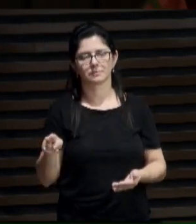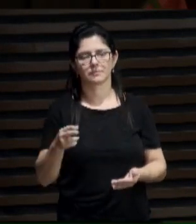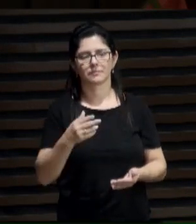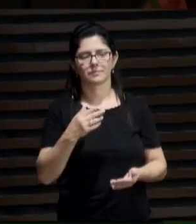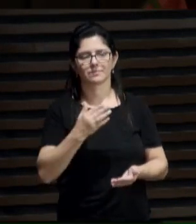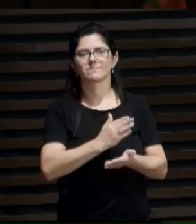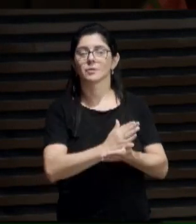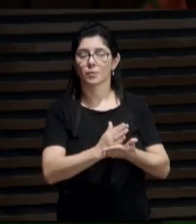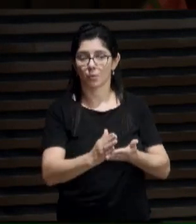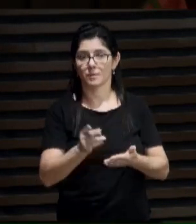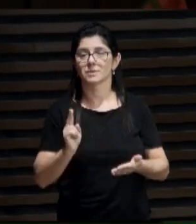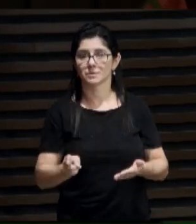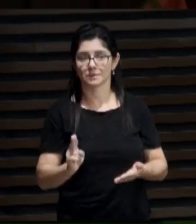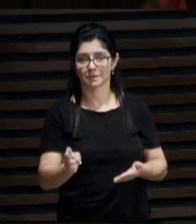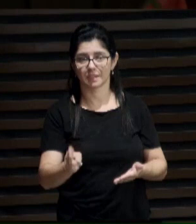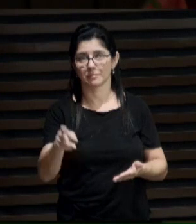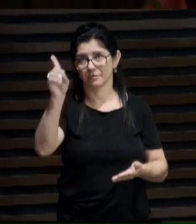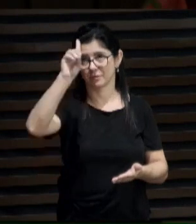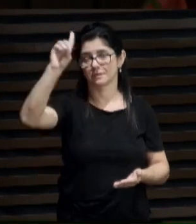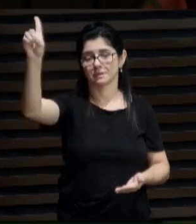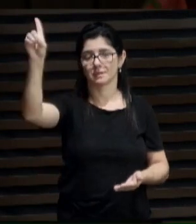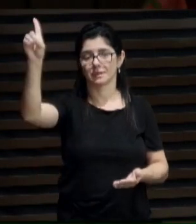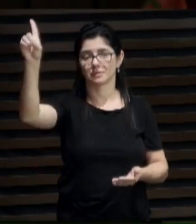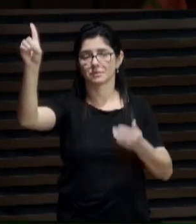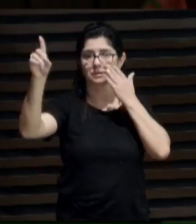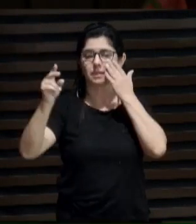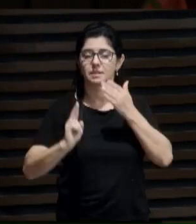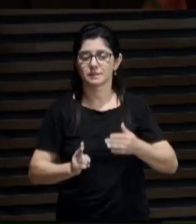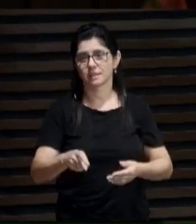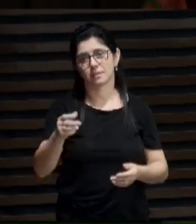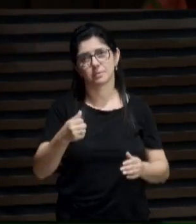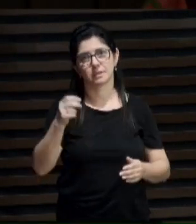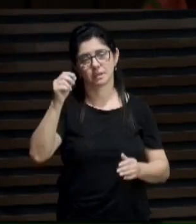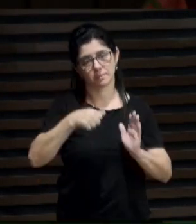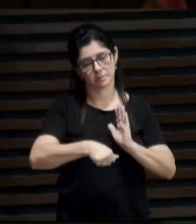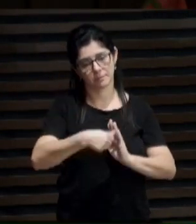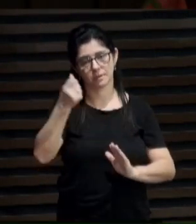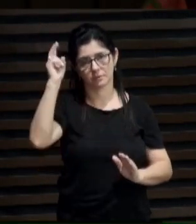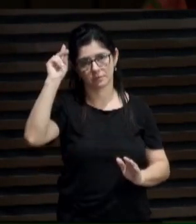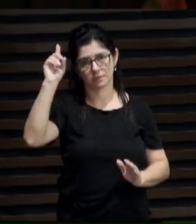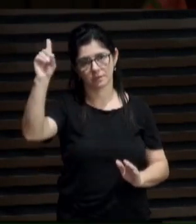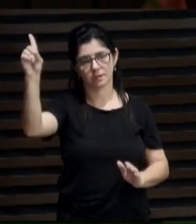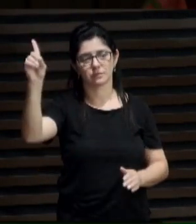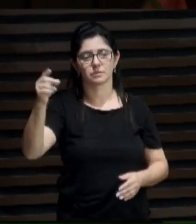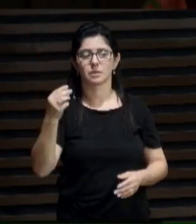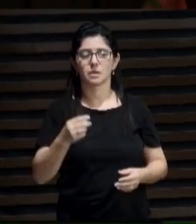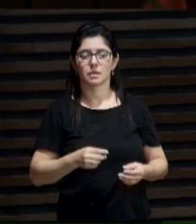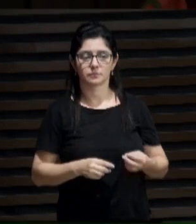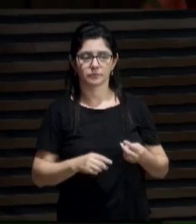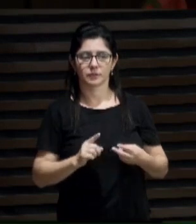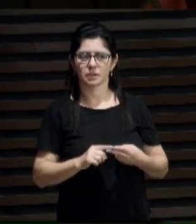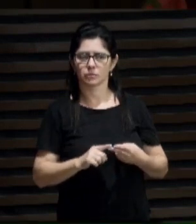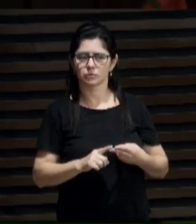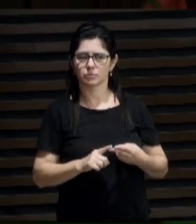sempre foi dele, sempre foi de Deus. O segundo ponto a considerarmos é